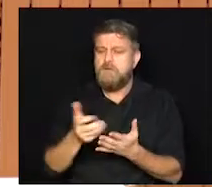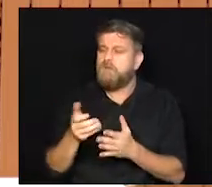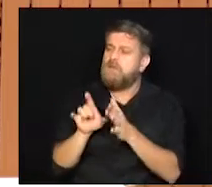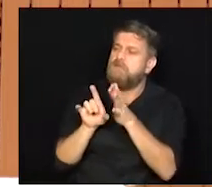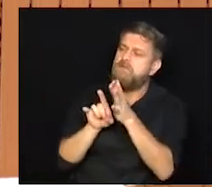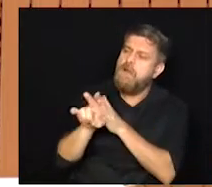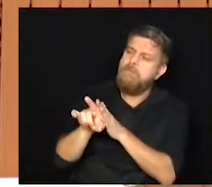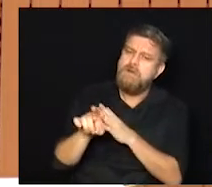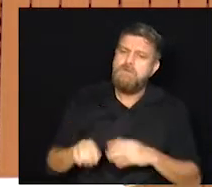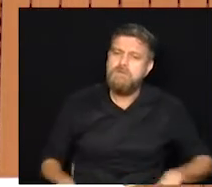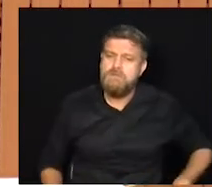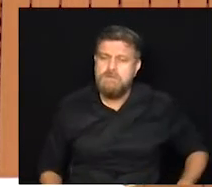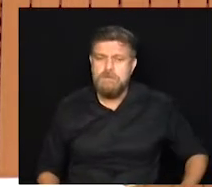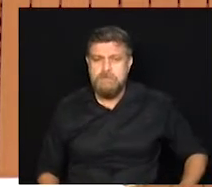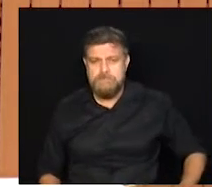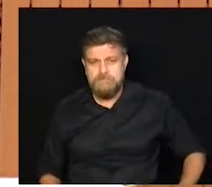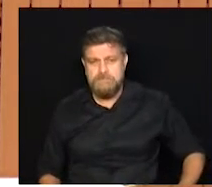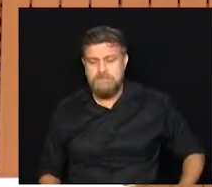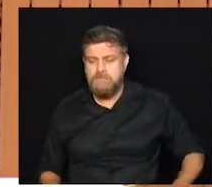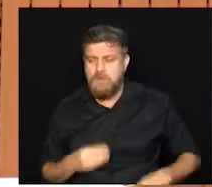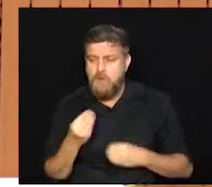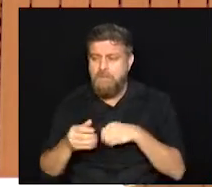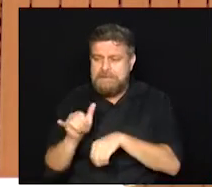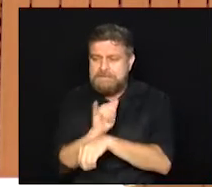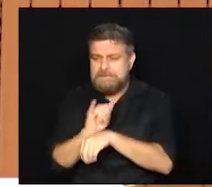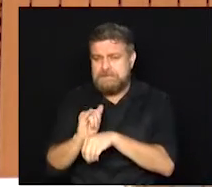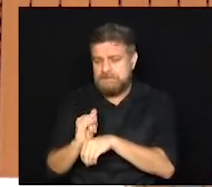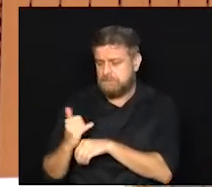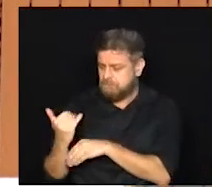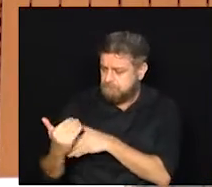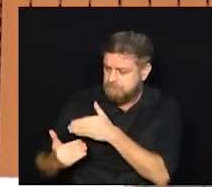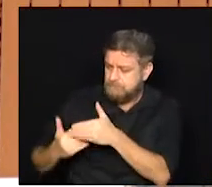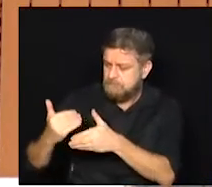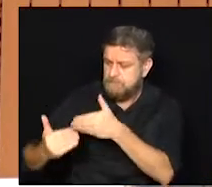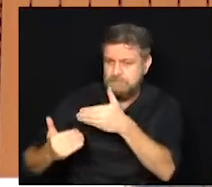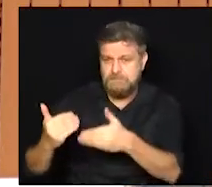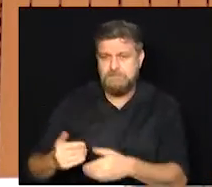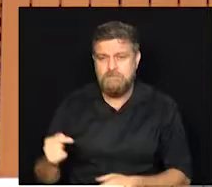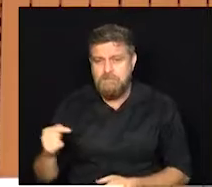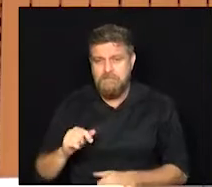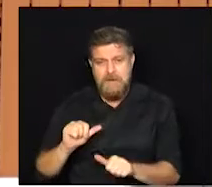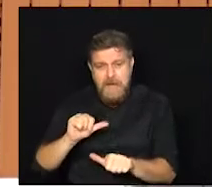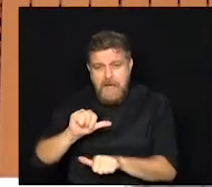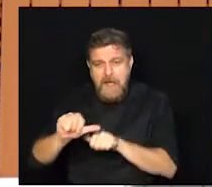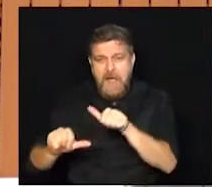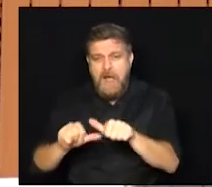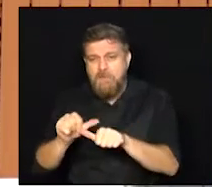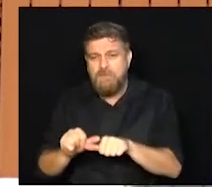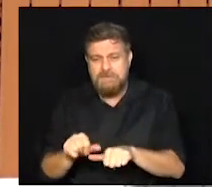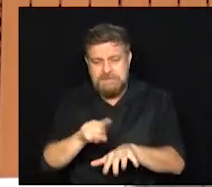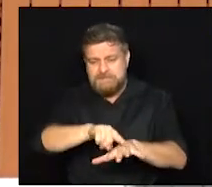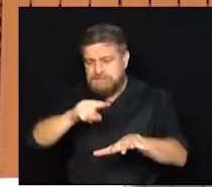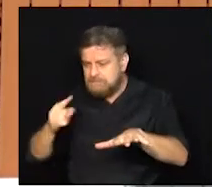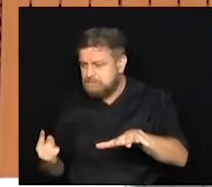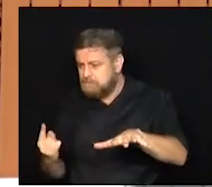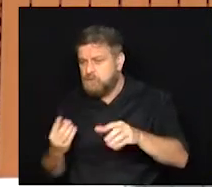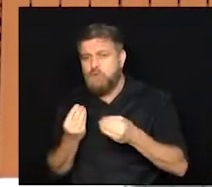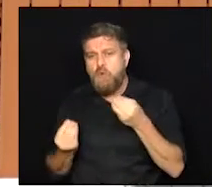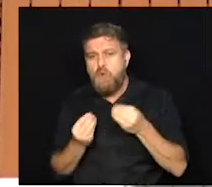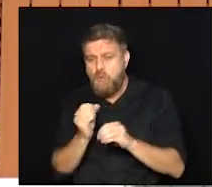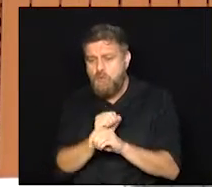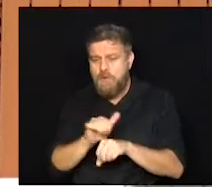você. Quais são os passos que devem ser dados para mudar o quadro dessas pessoas excluídas pela sociedade?